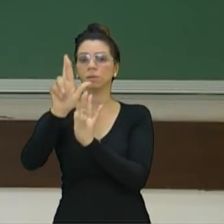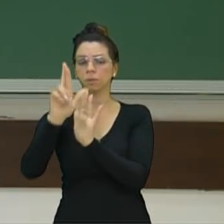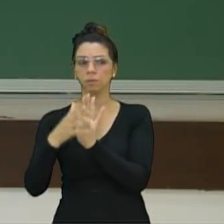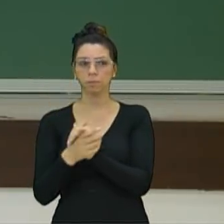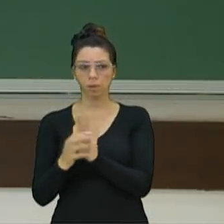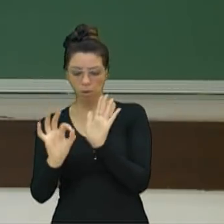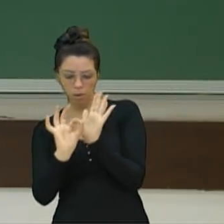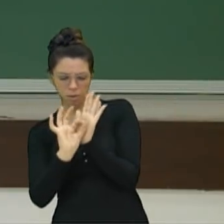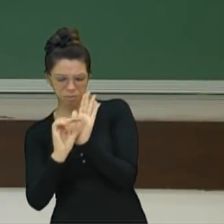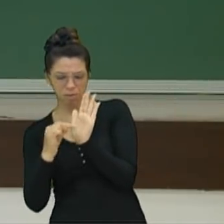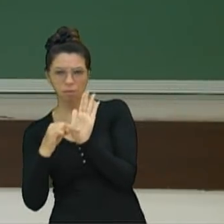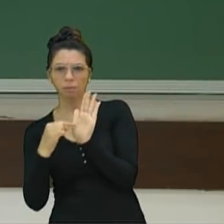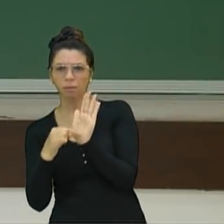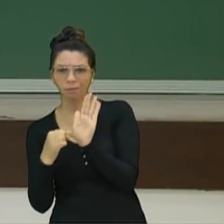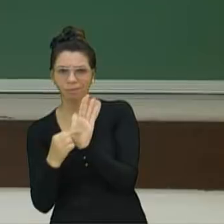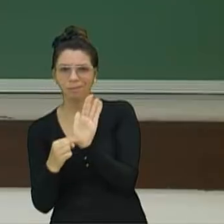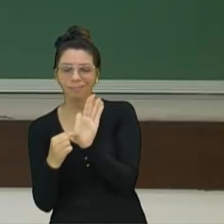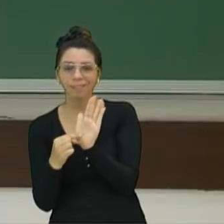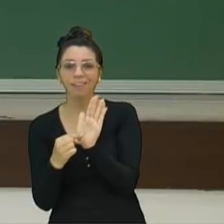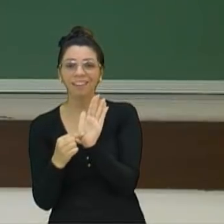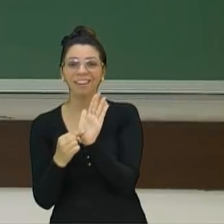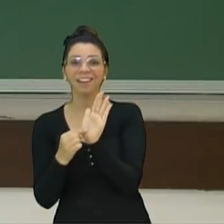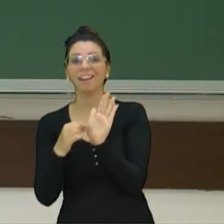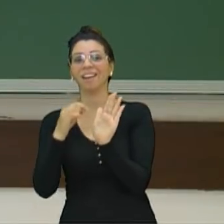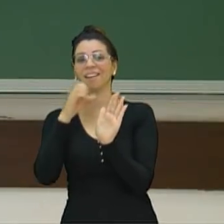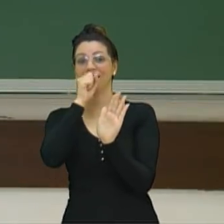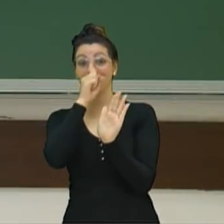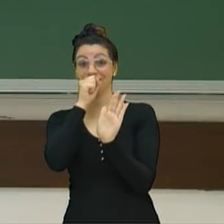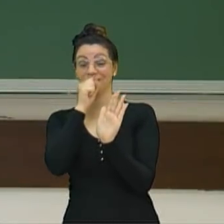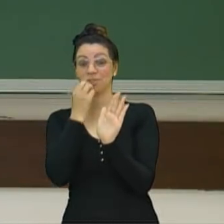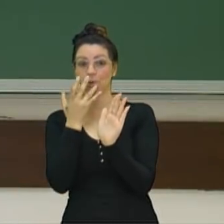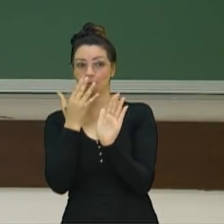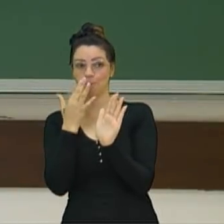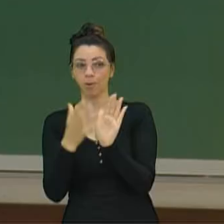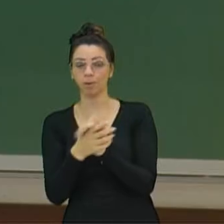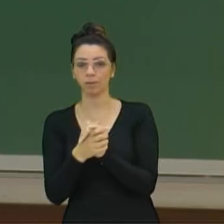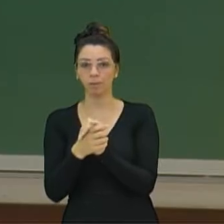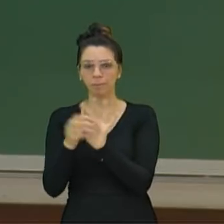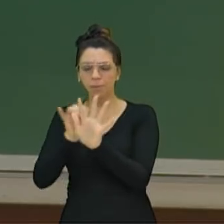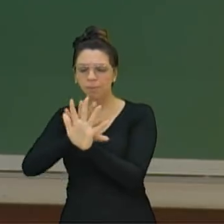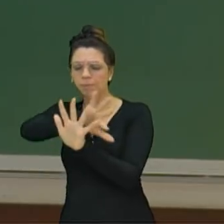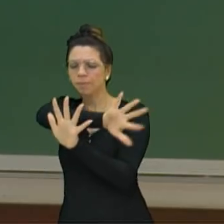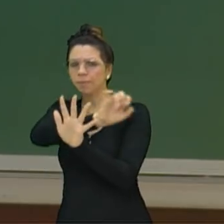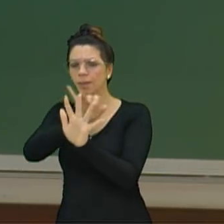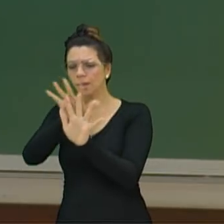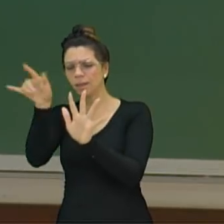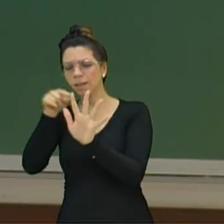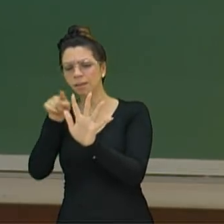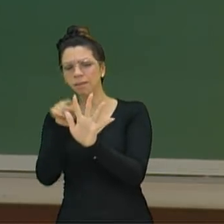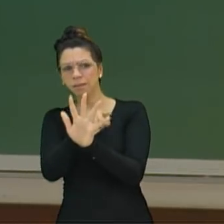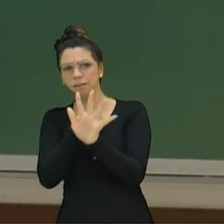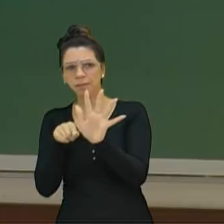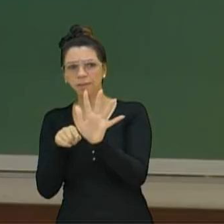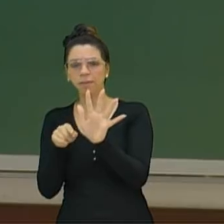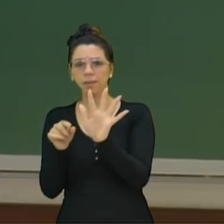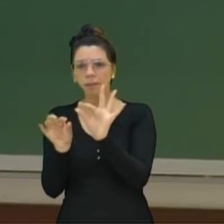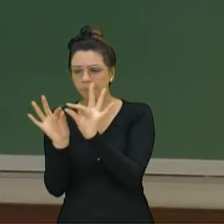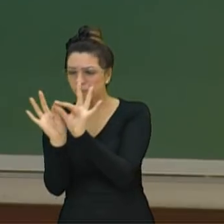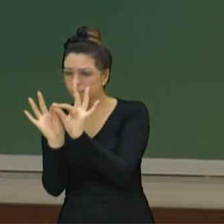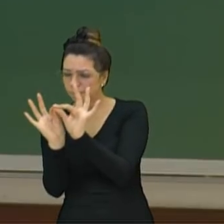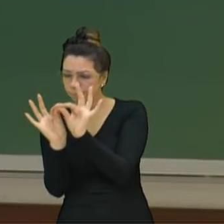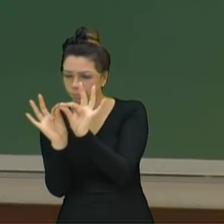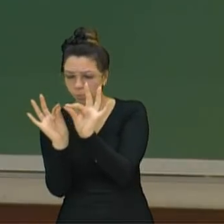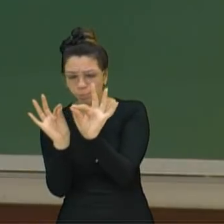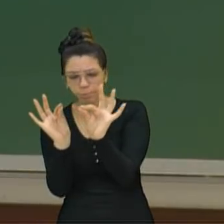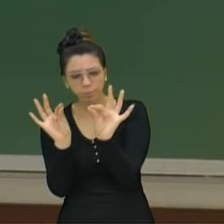núcleo laranjinha. Olha quantas ramificações, dendritos. Vejam essa parte mais